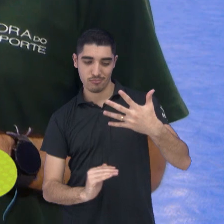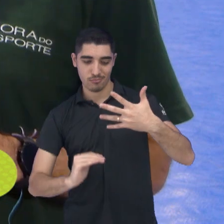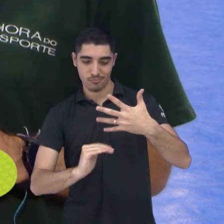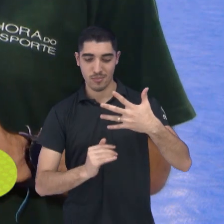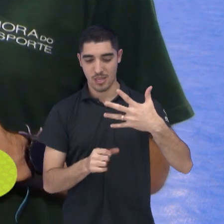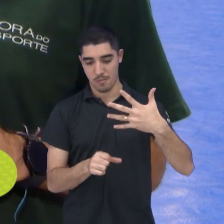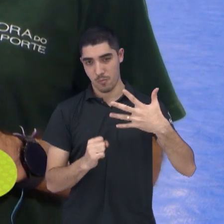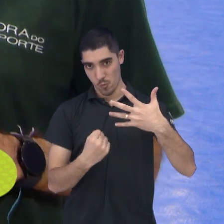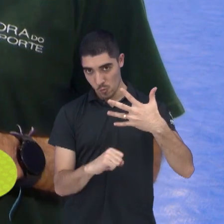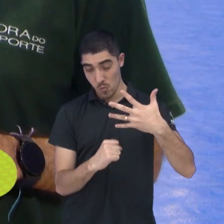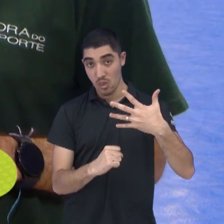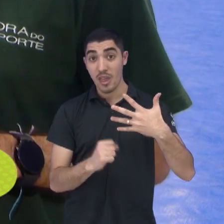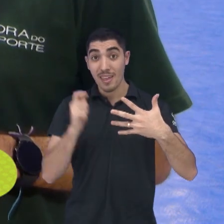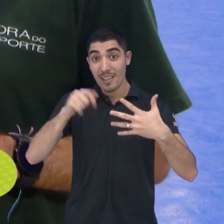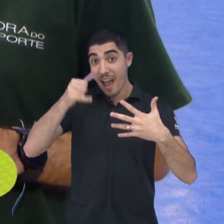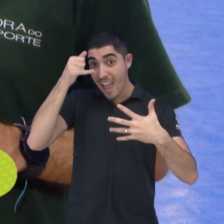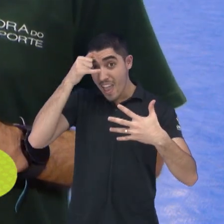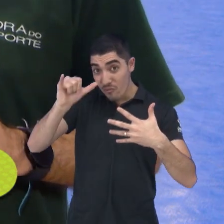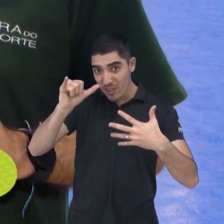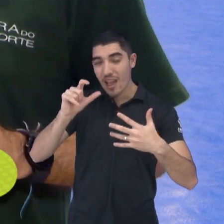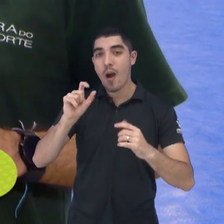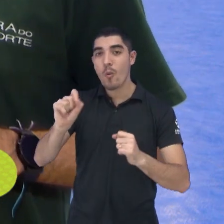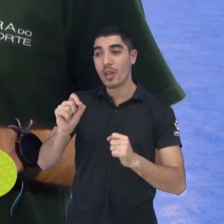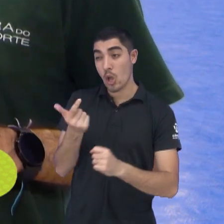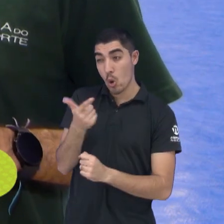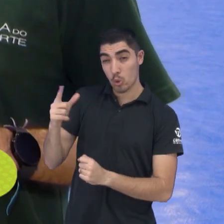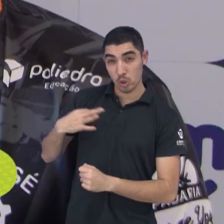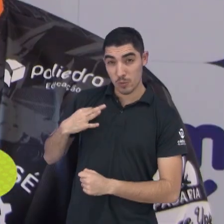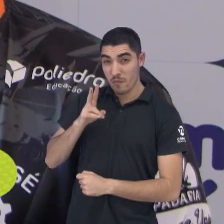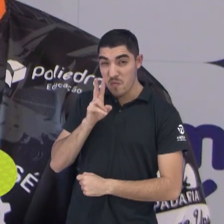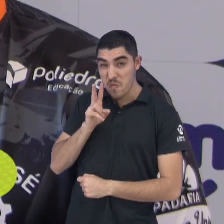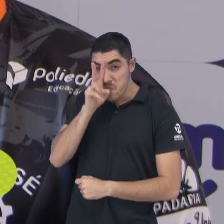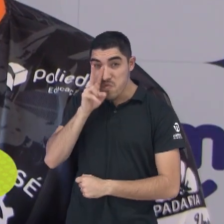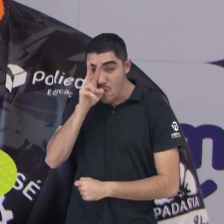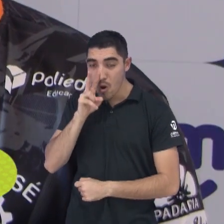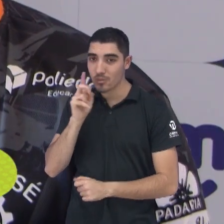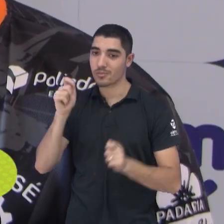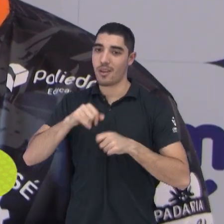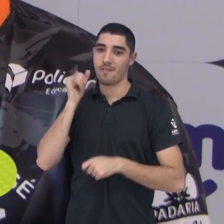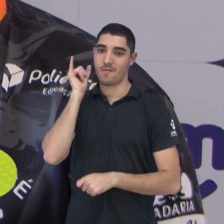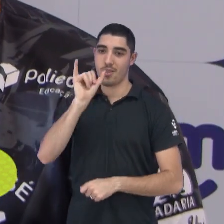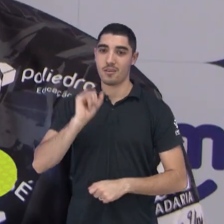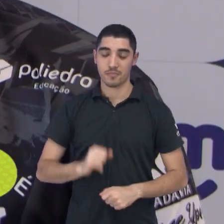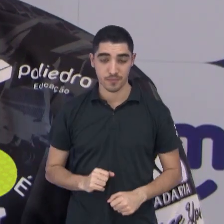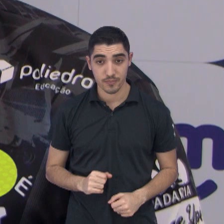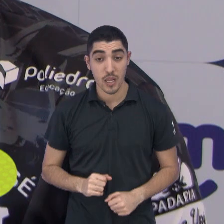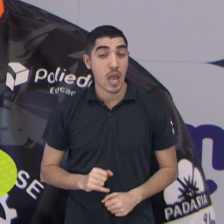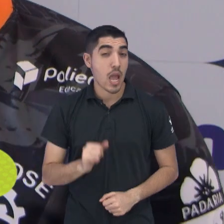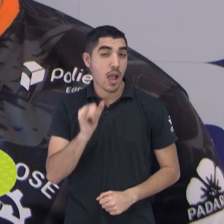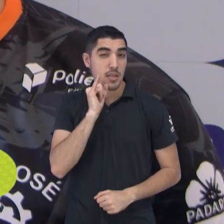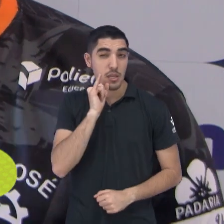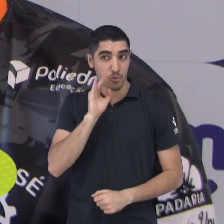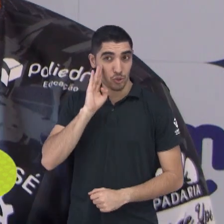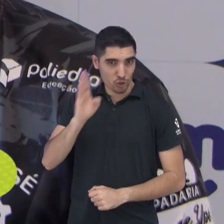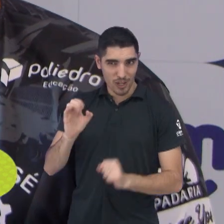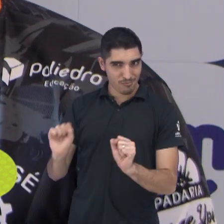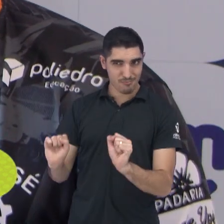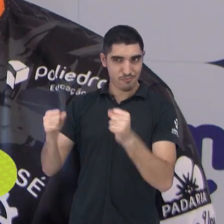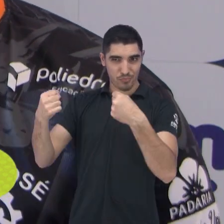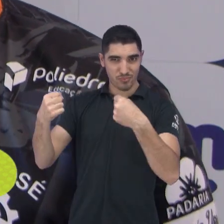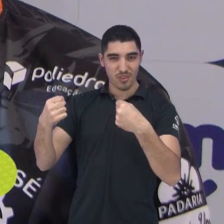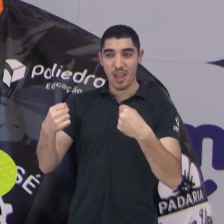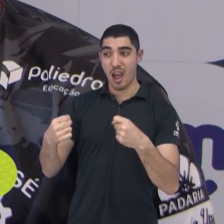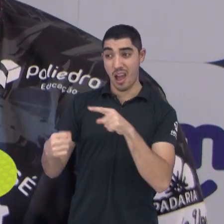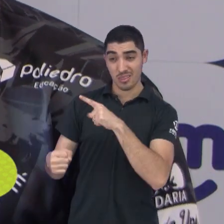contra equipes mais fortes logo no início do mata-mata. Umas oitavas contra uma equipe, digamos que mais pareia, com